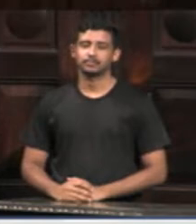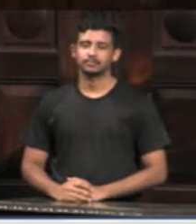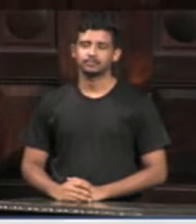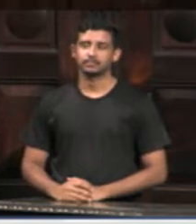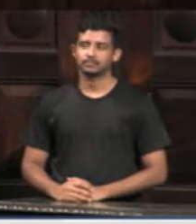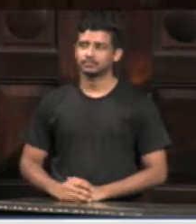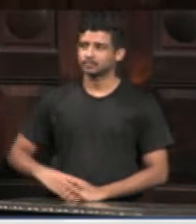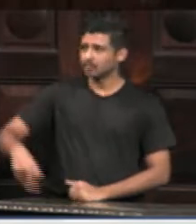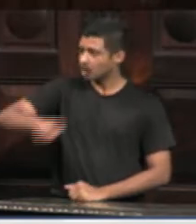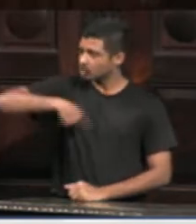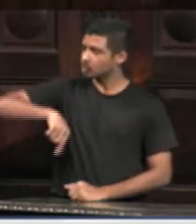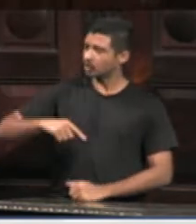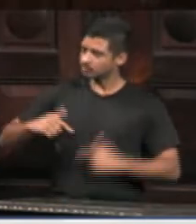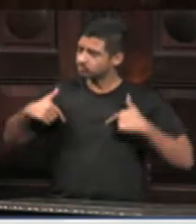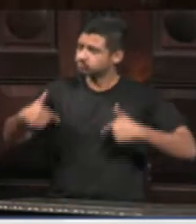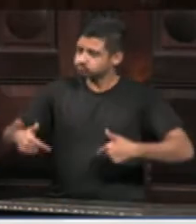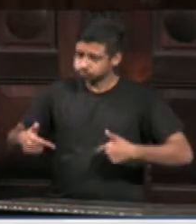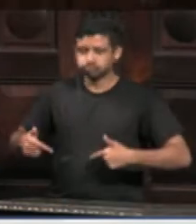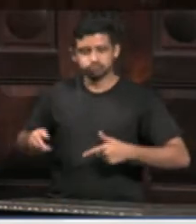nossas disposições